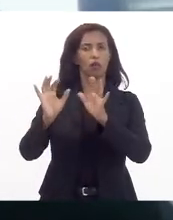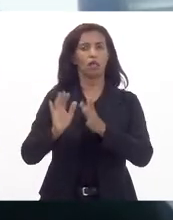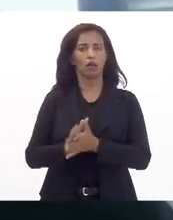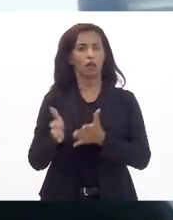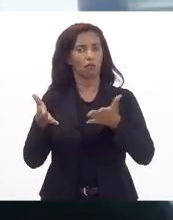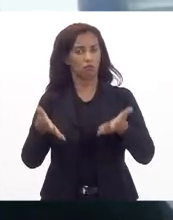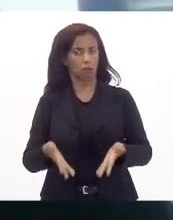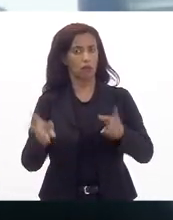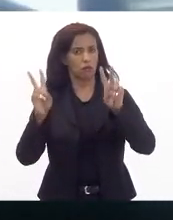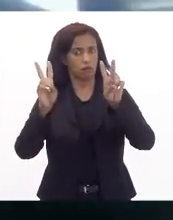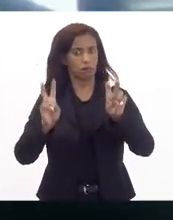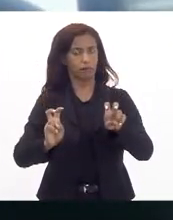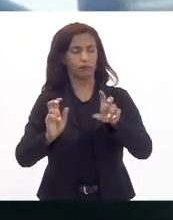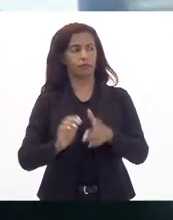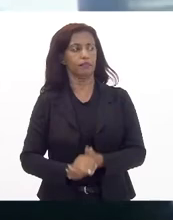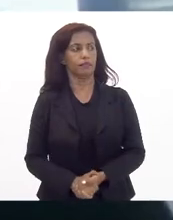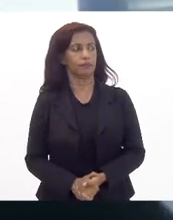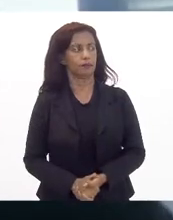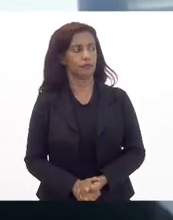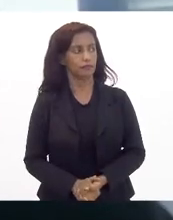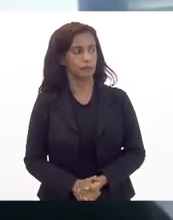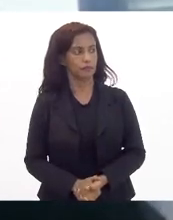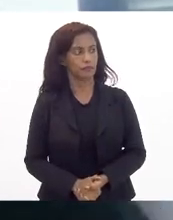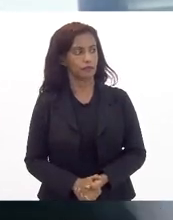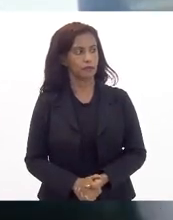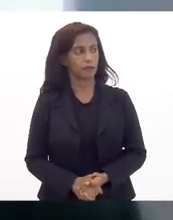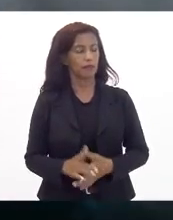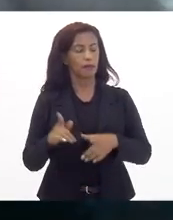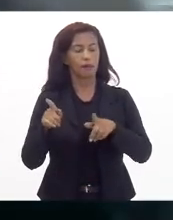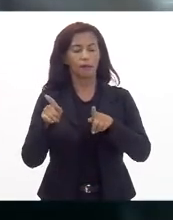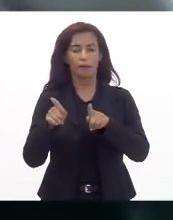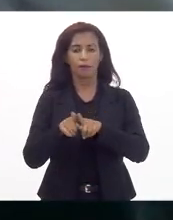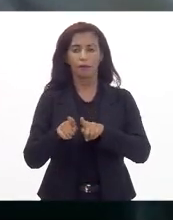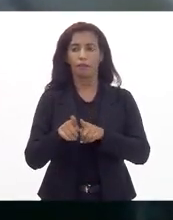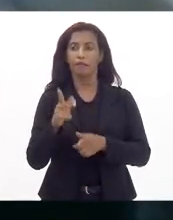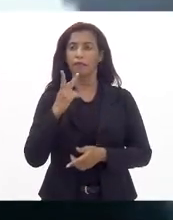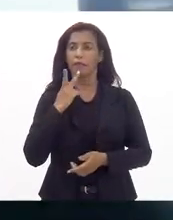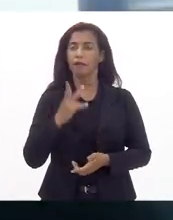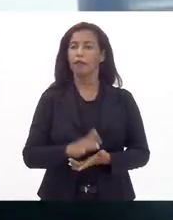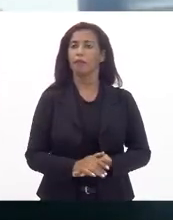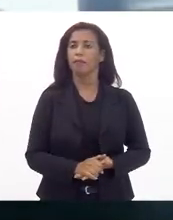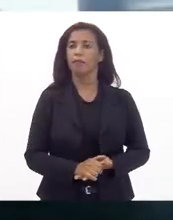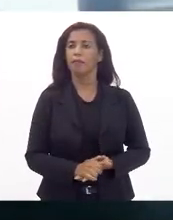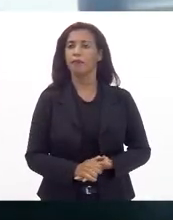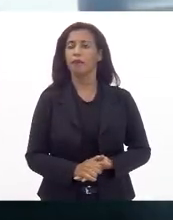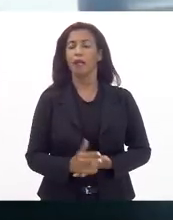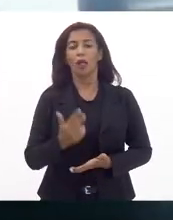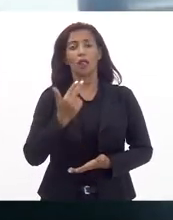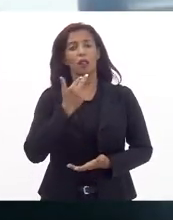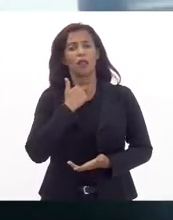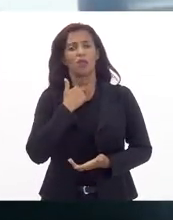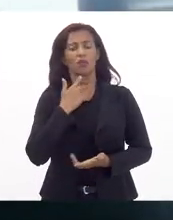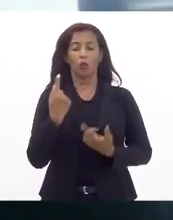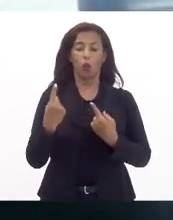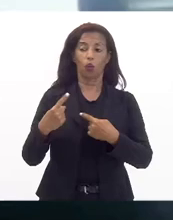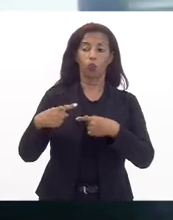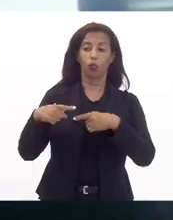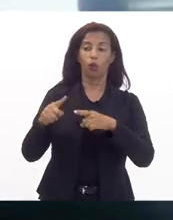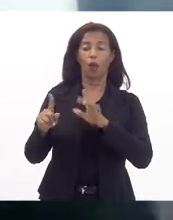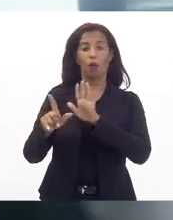nessa questão eu quero dizer o seguinte não se pode contestar